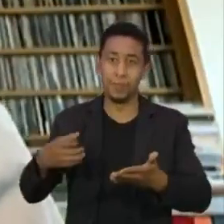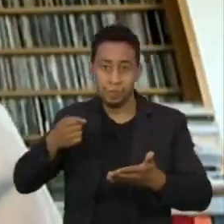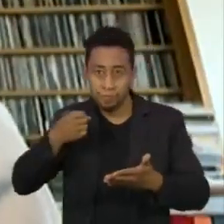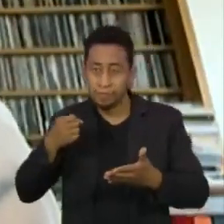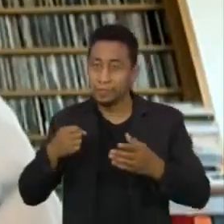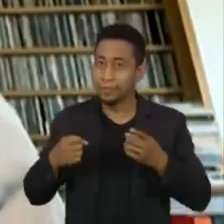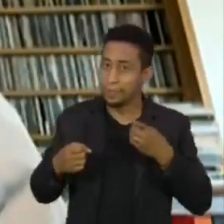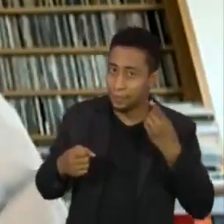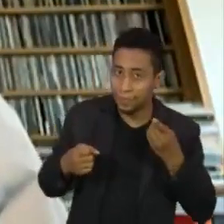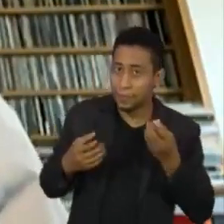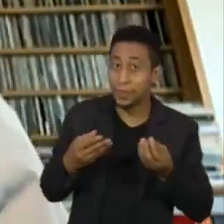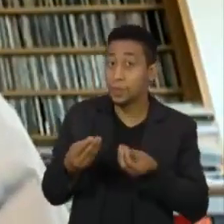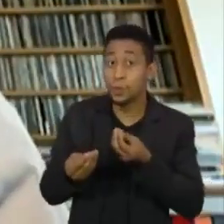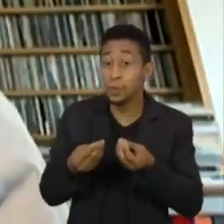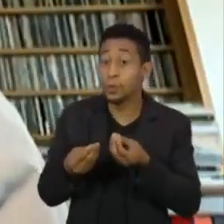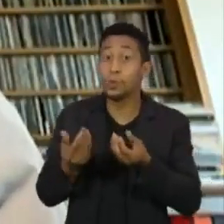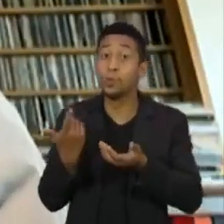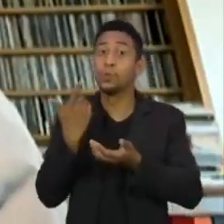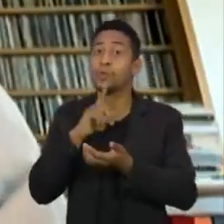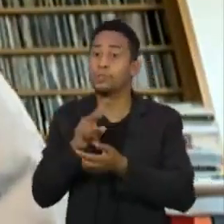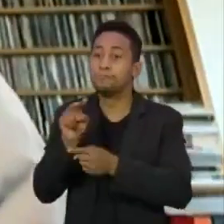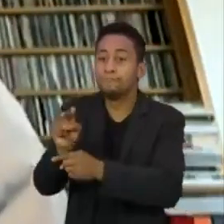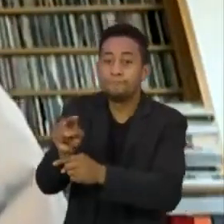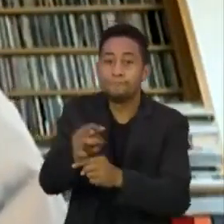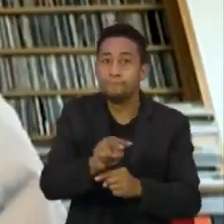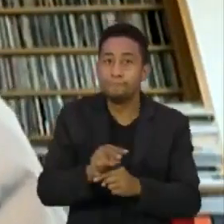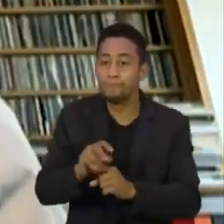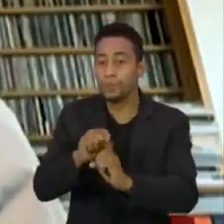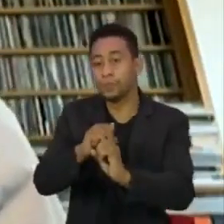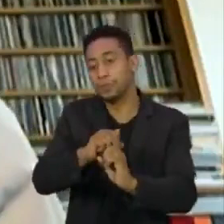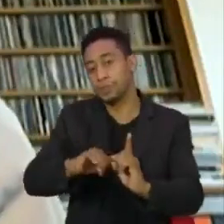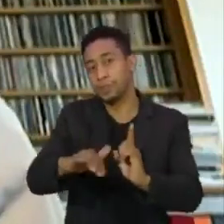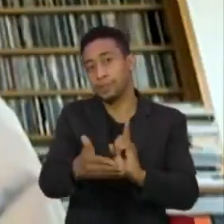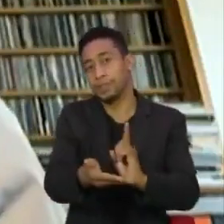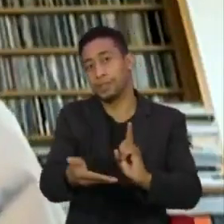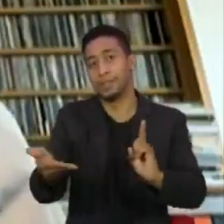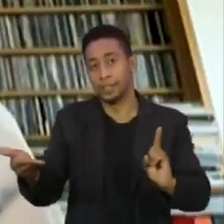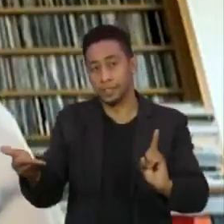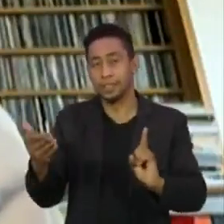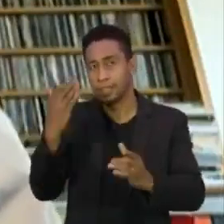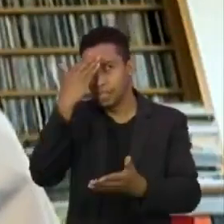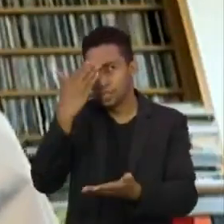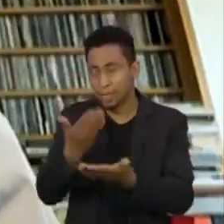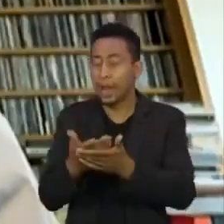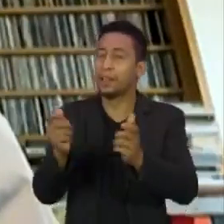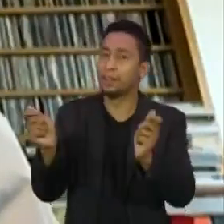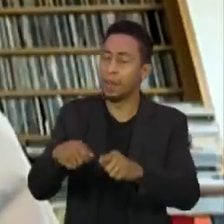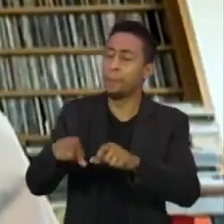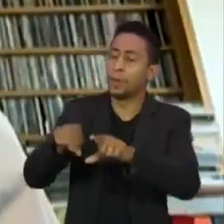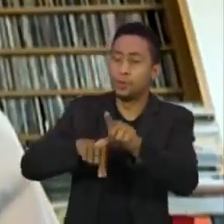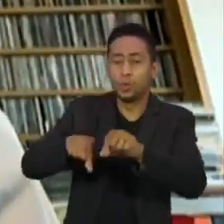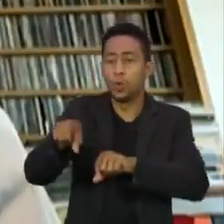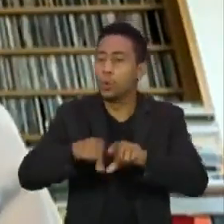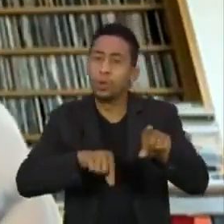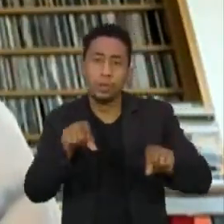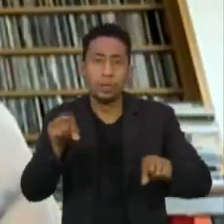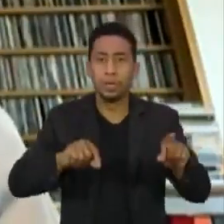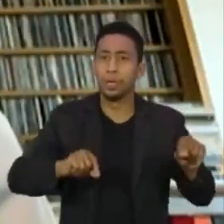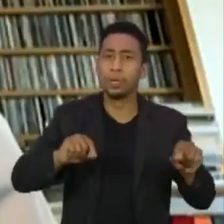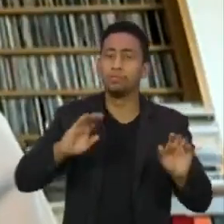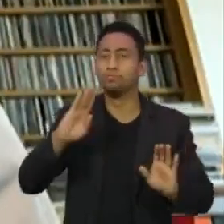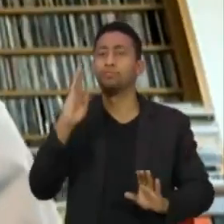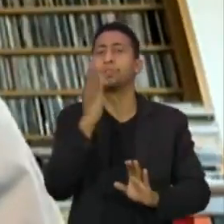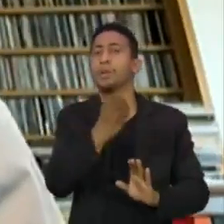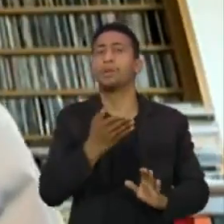nova realidade onde as pessoas imaginam que possam organizar suas preferências políticas de forma